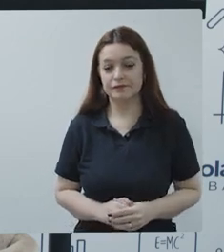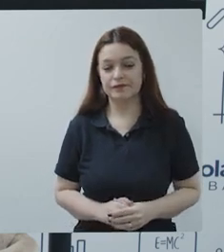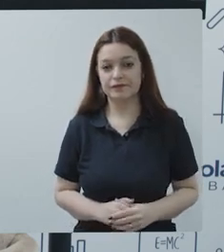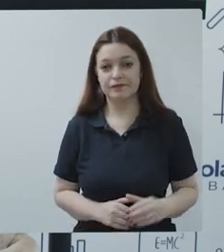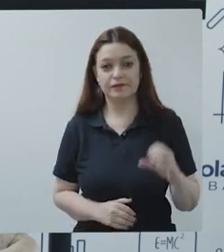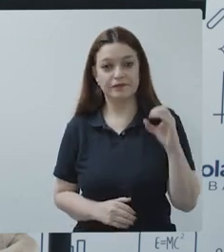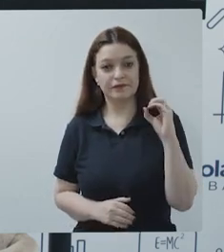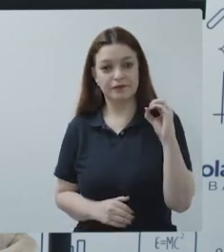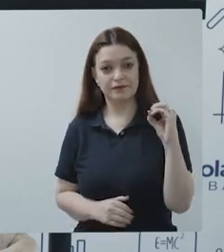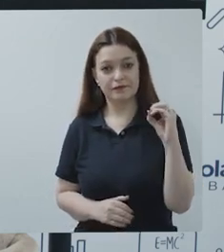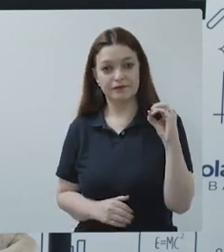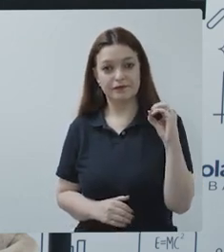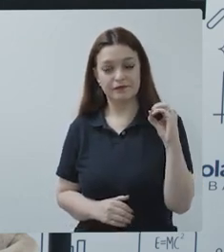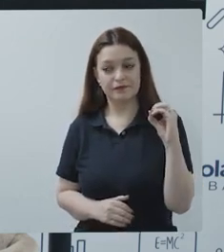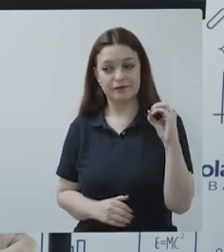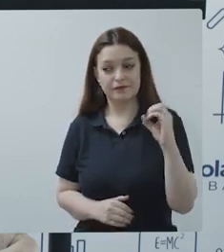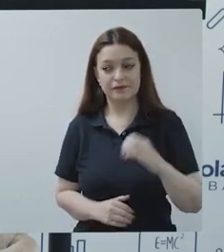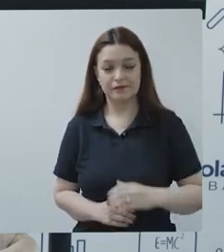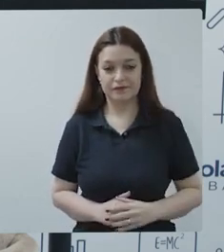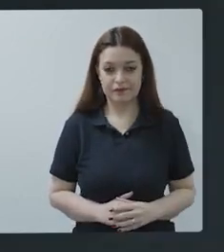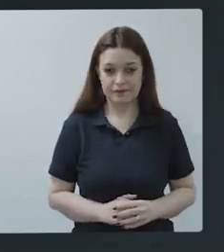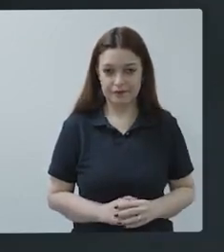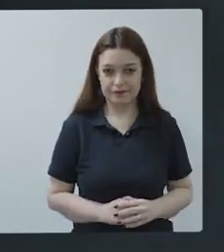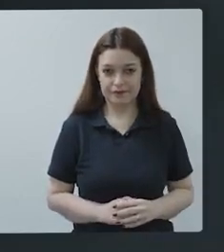Letra U.